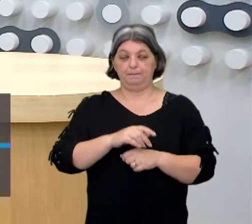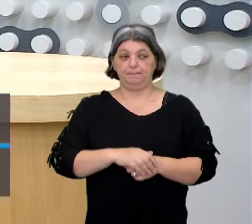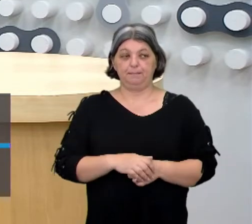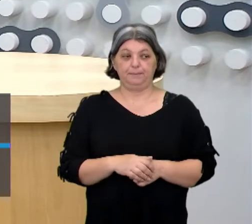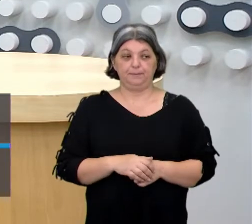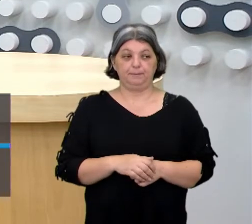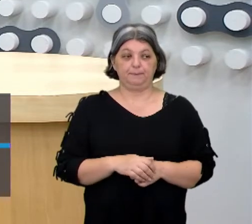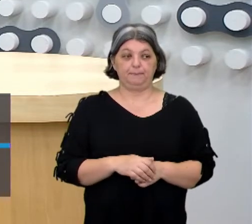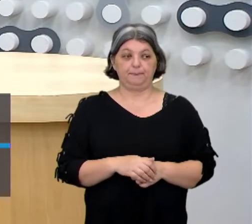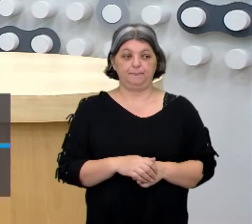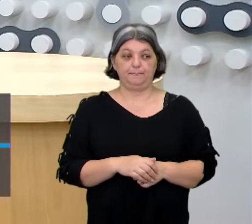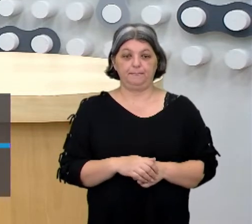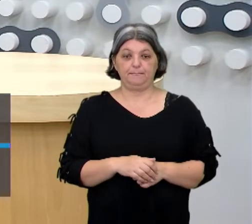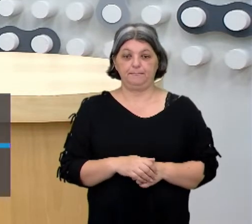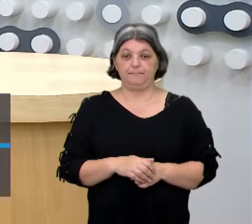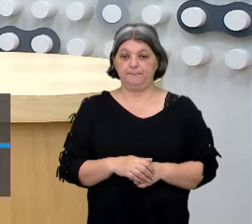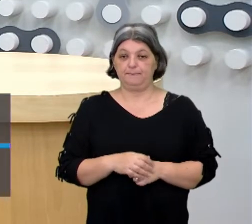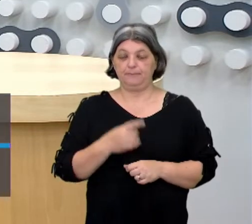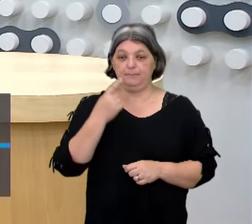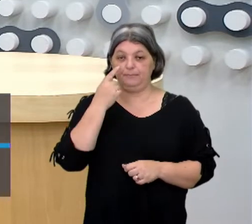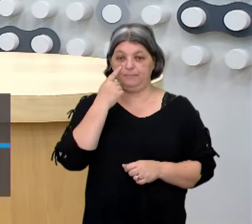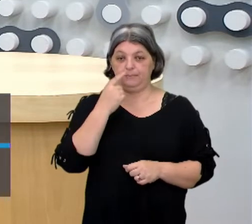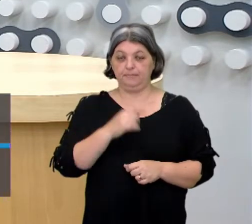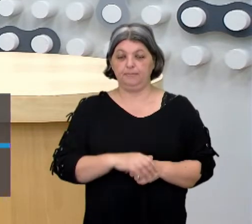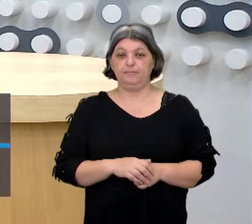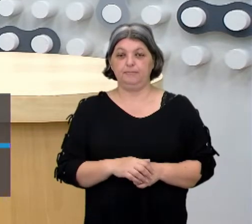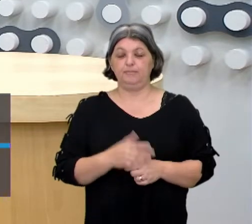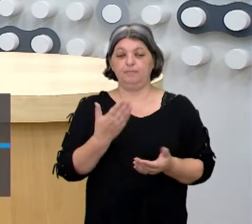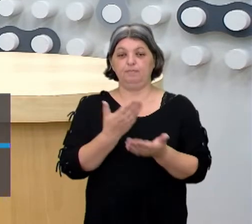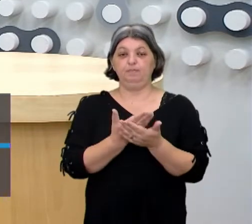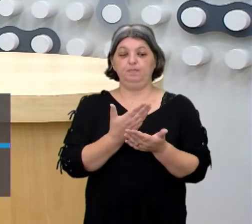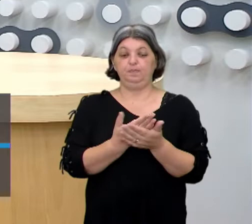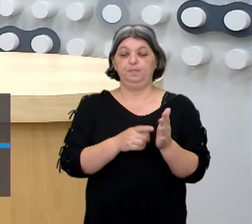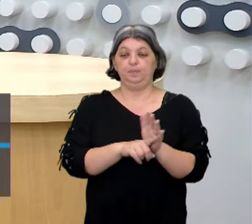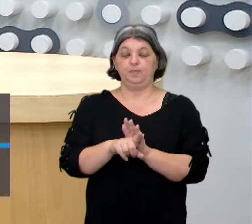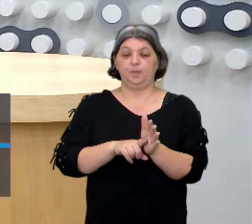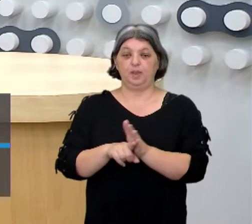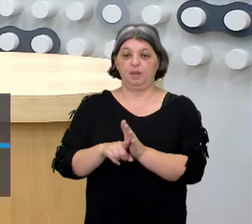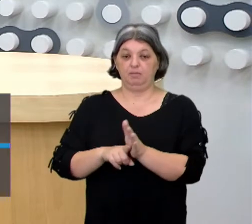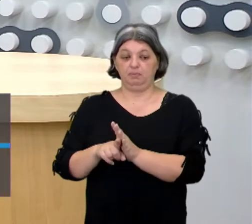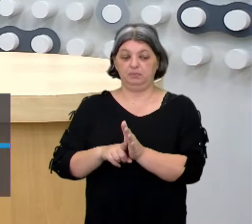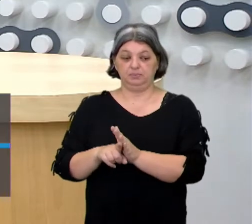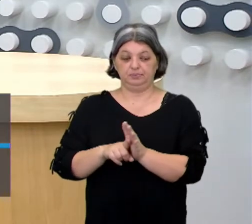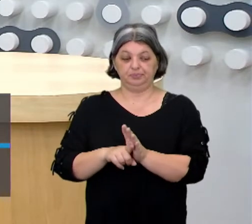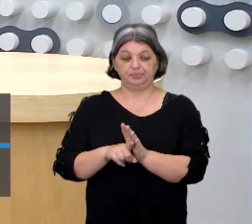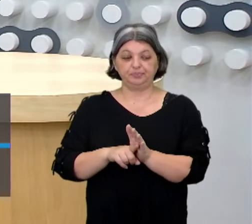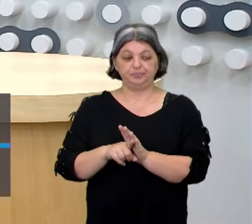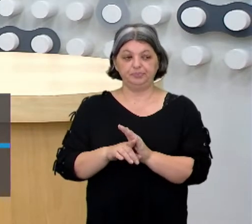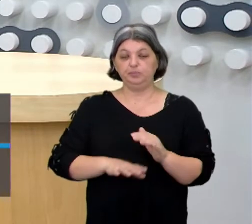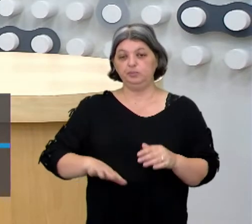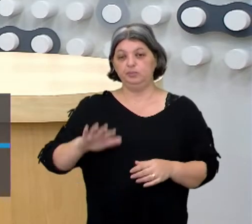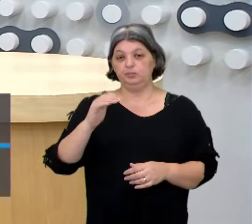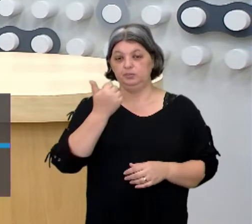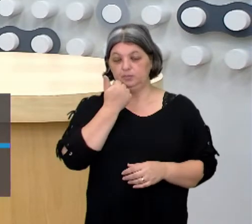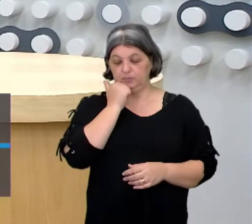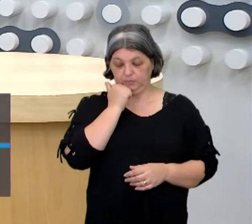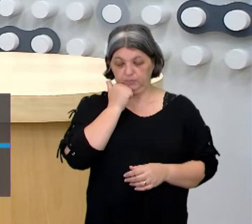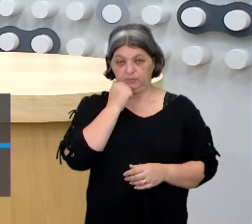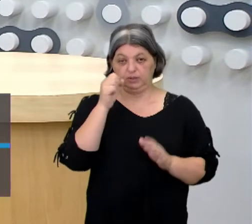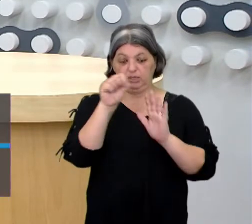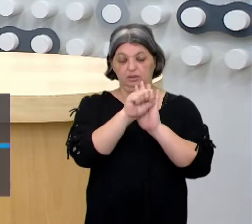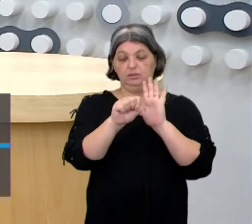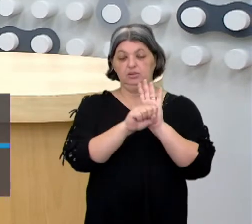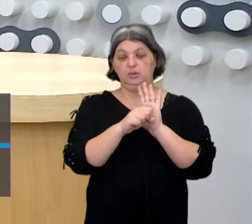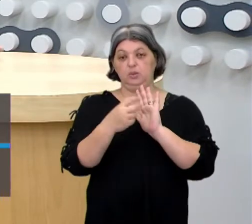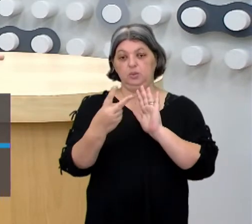né, a questão do estudo que é feito aí, né, por esse cientista aí no século II, né, e a